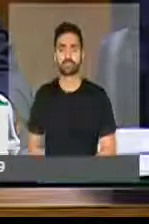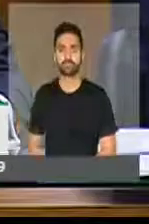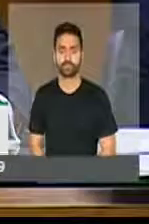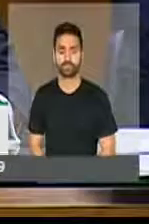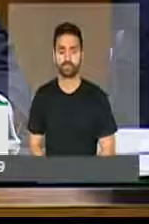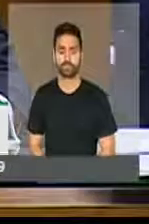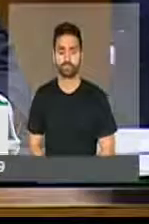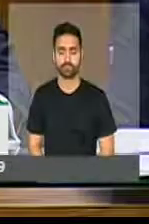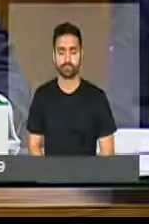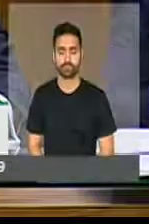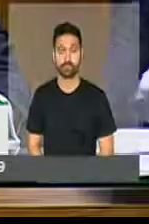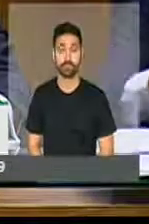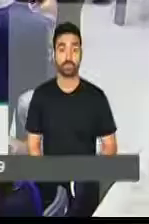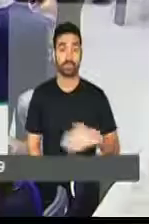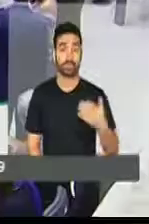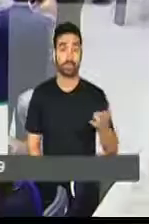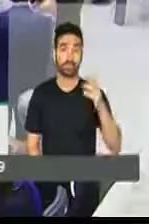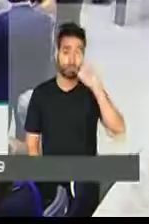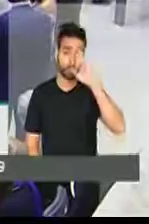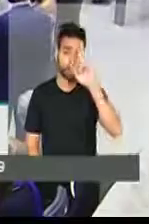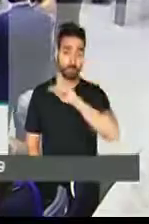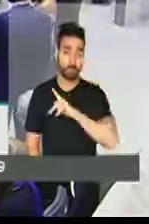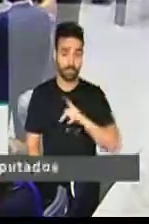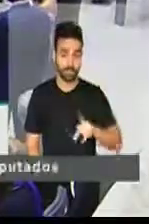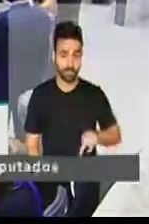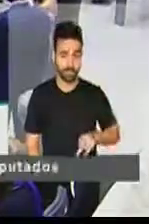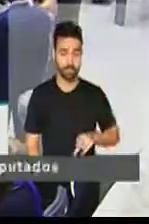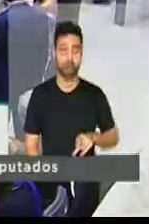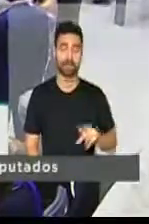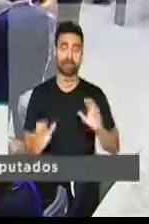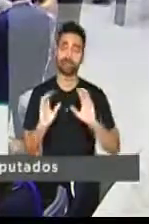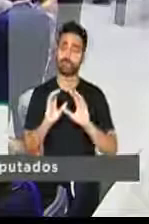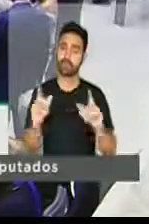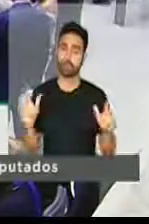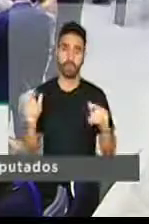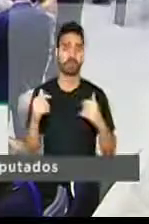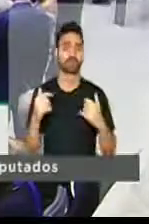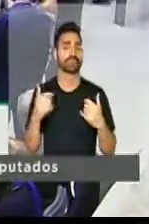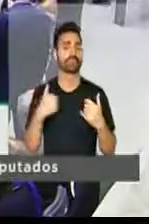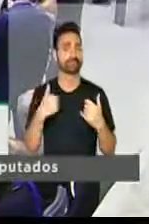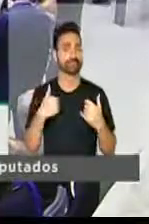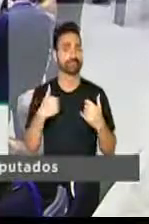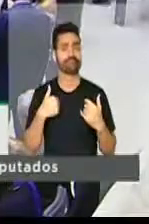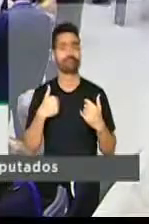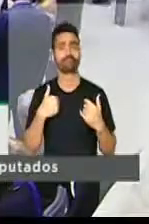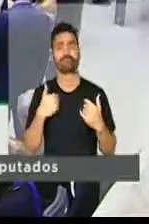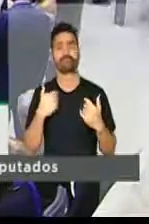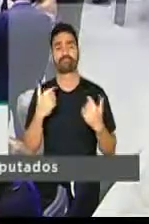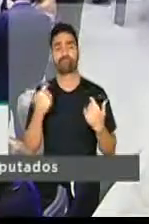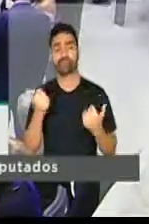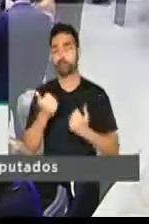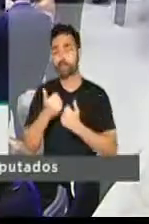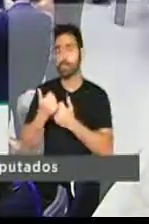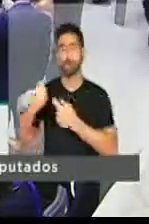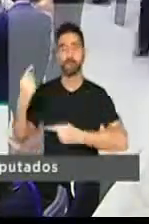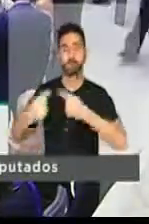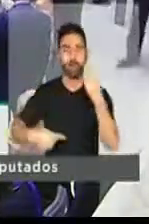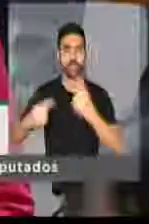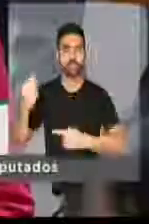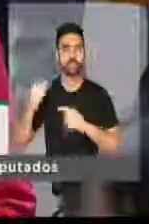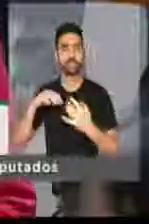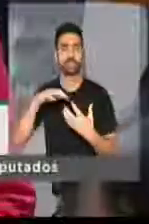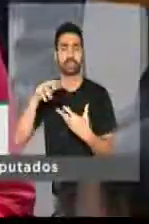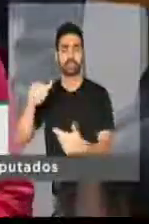Deputada Jô. Senhor presidente, evidente que na linha de reforço da política internacional,